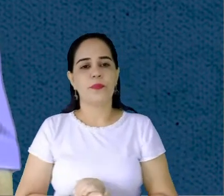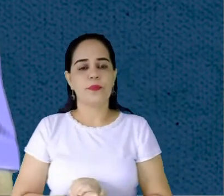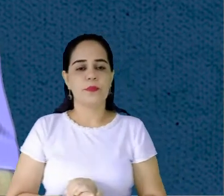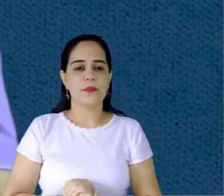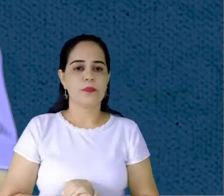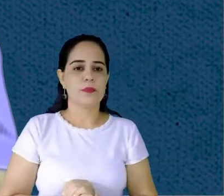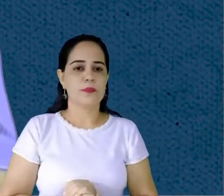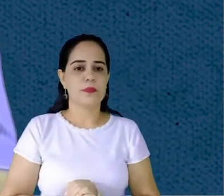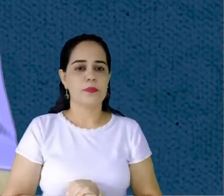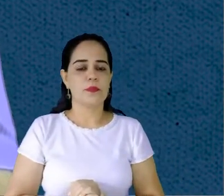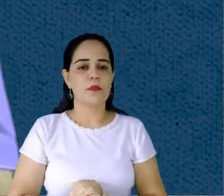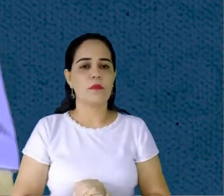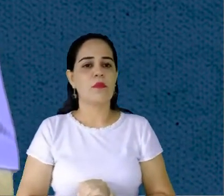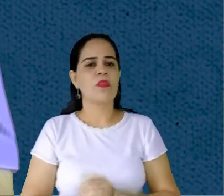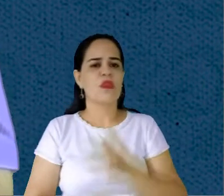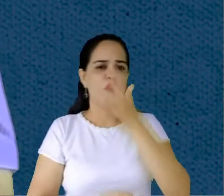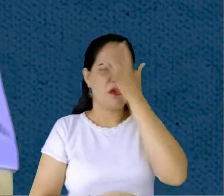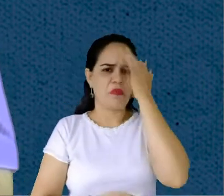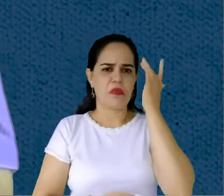de maneira que